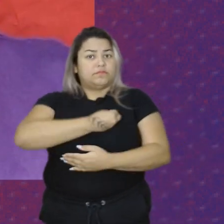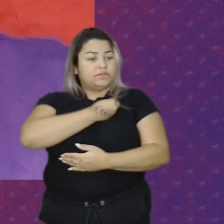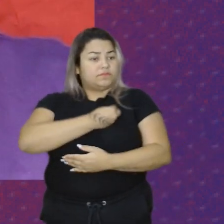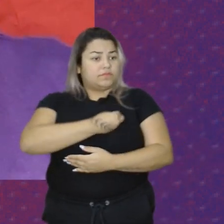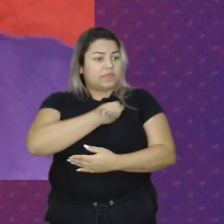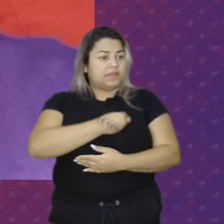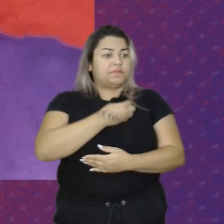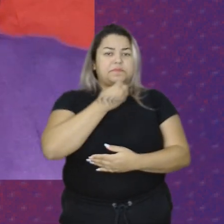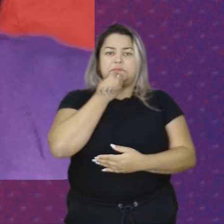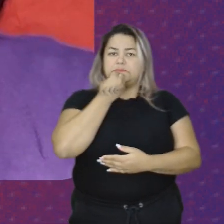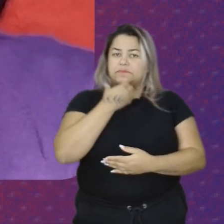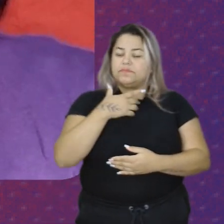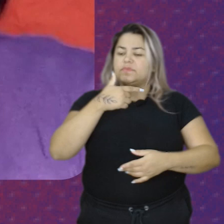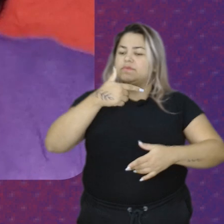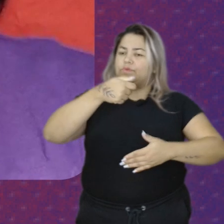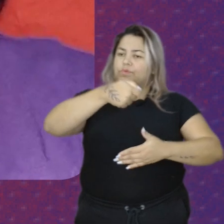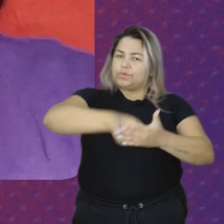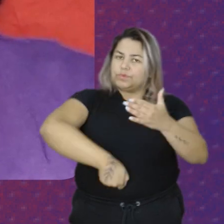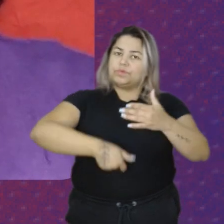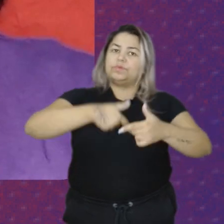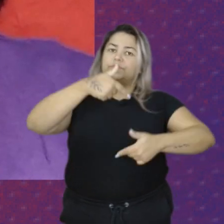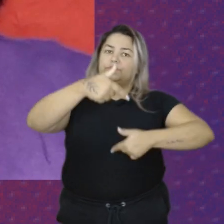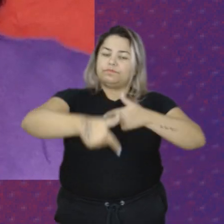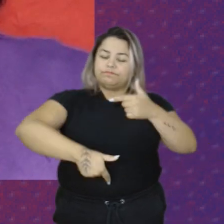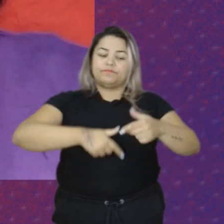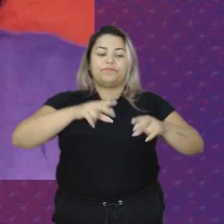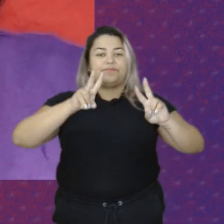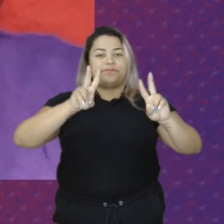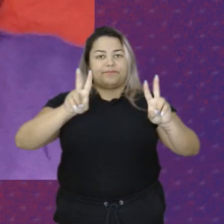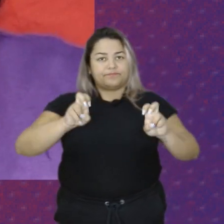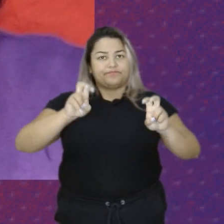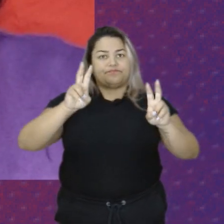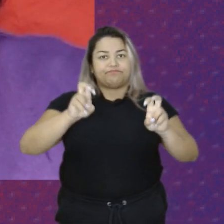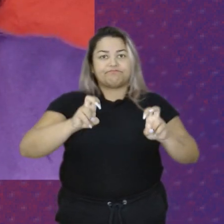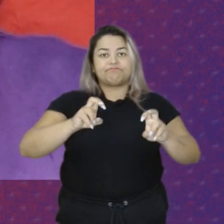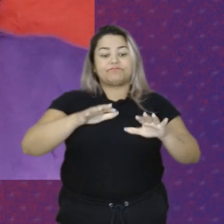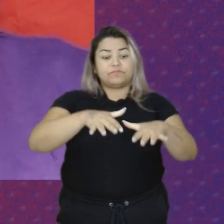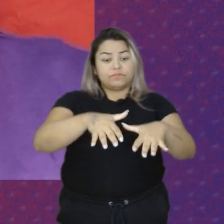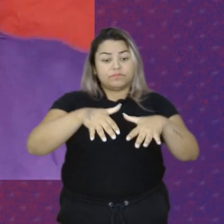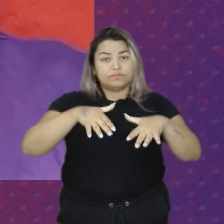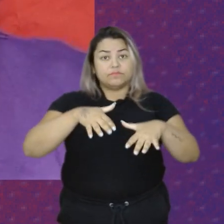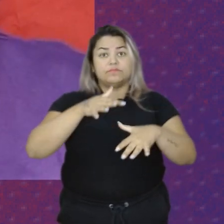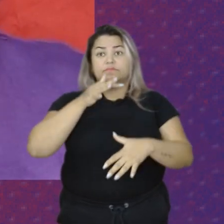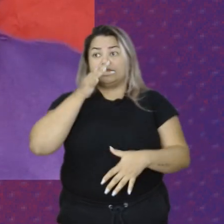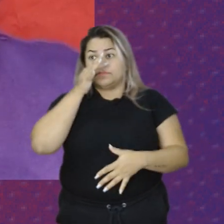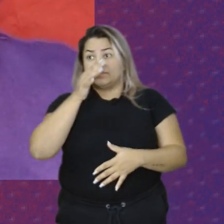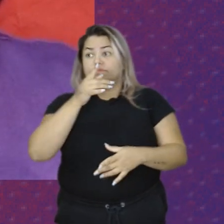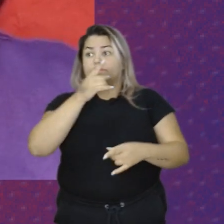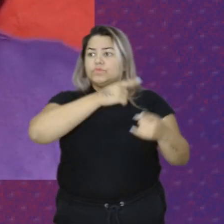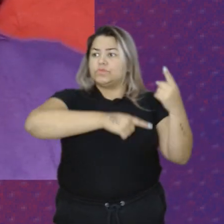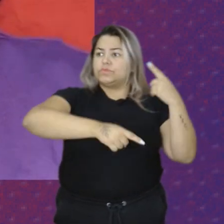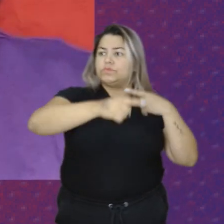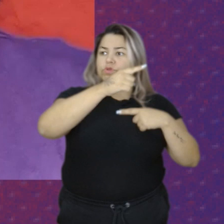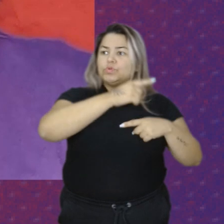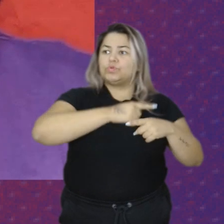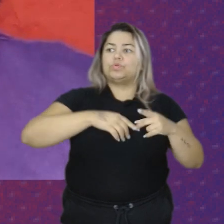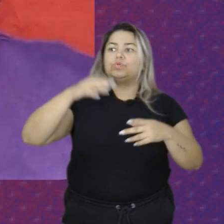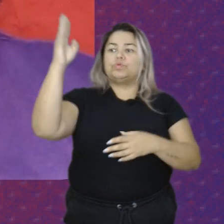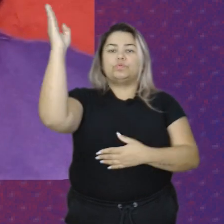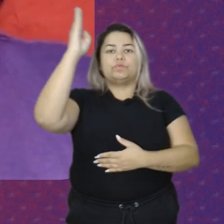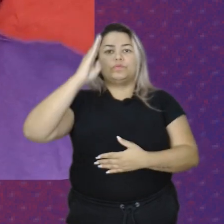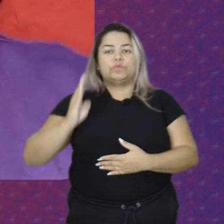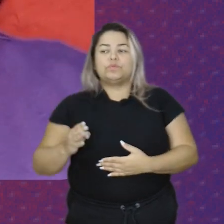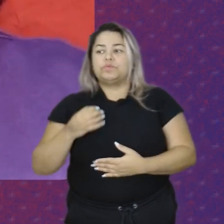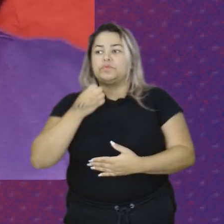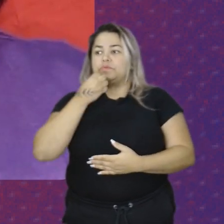bem viver, que a gente luta tanto. O tema da Marcha das Margaridas agora é pela reconstrução do Brasil e pelo